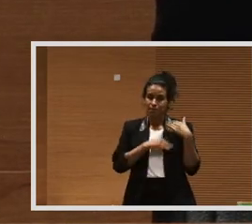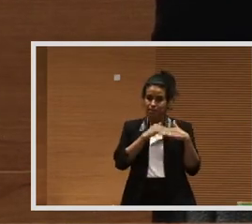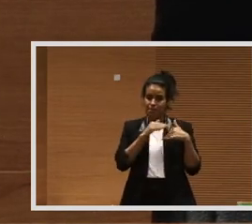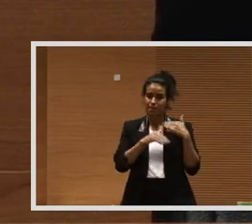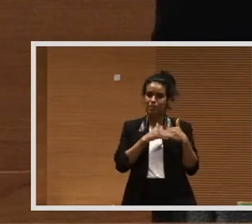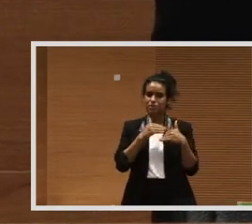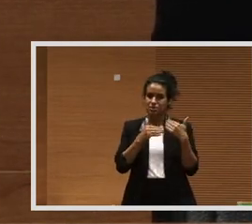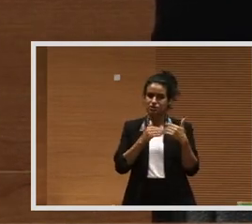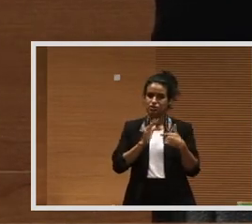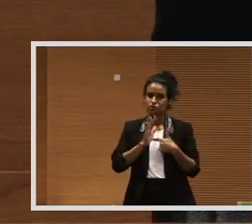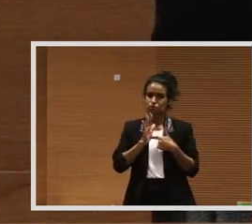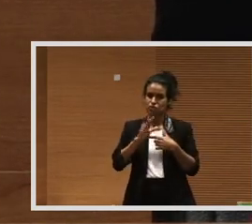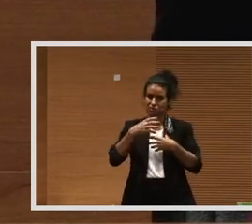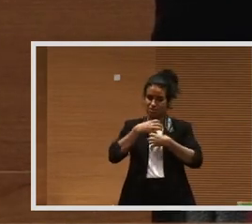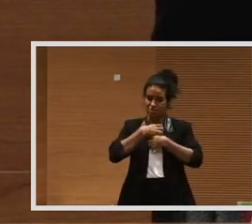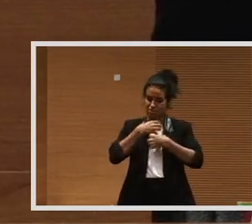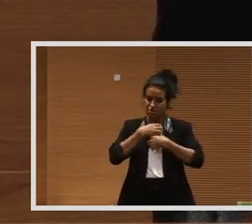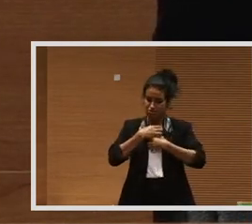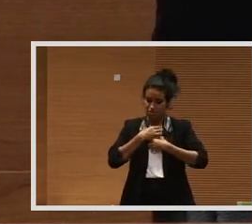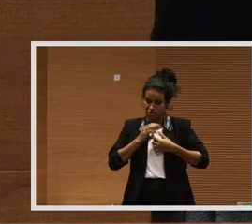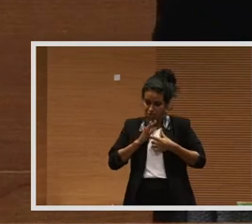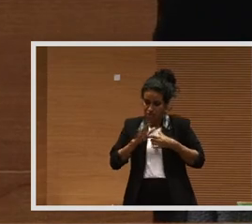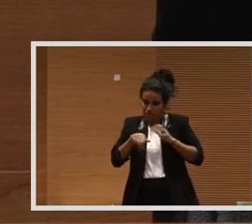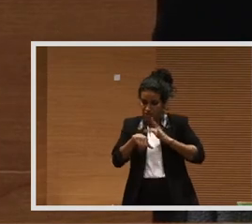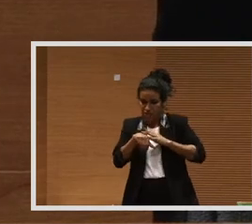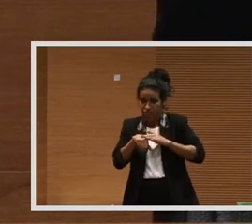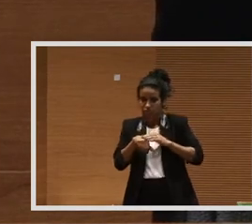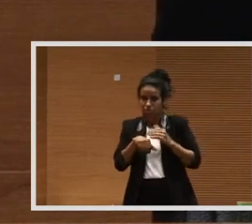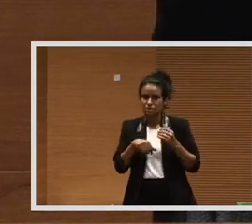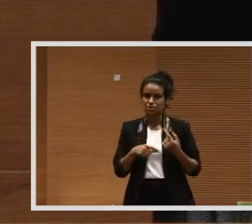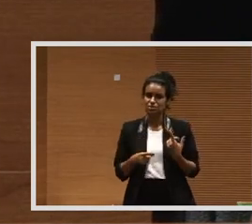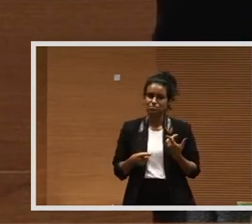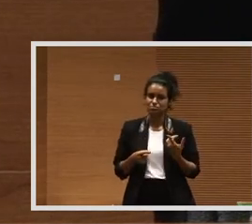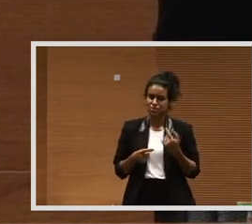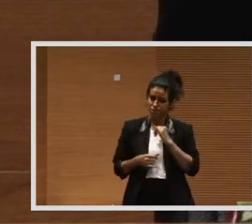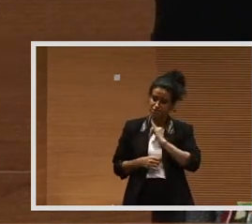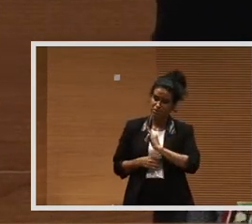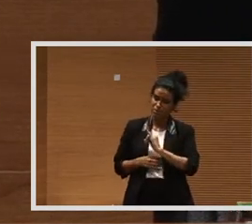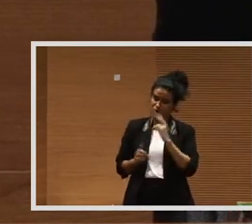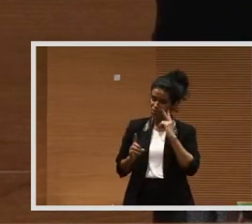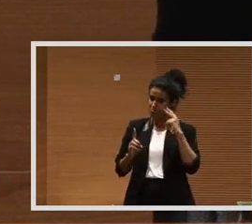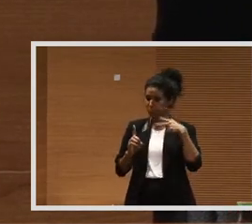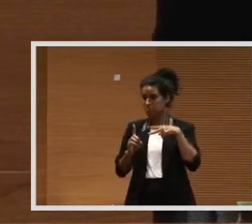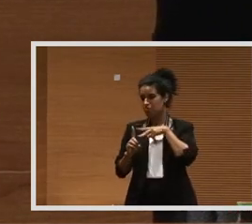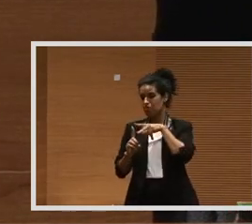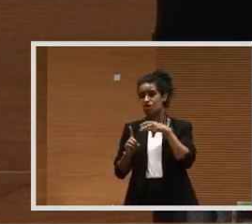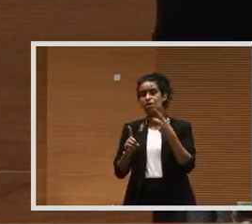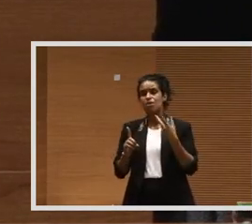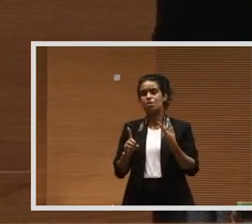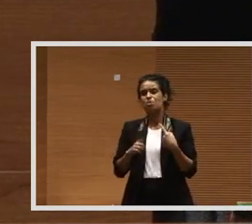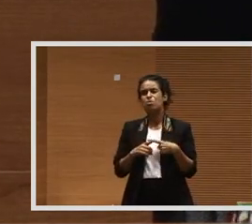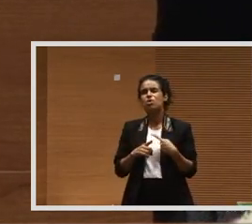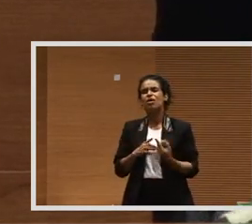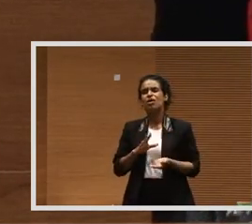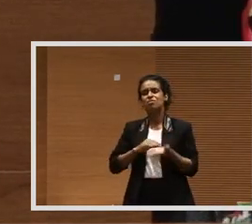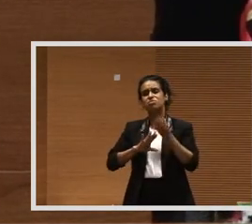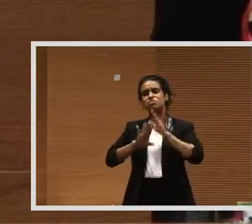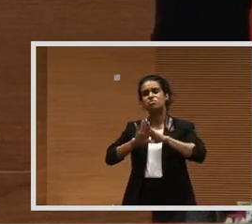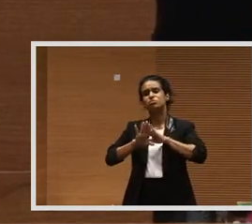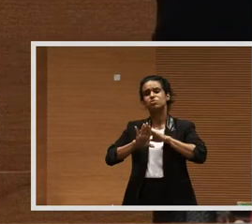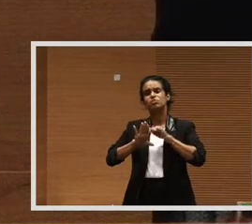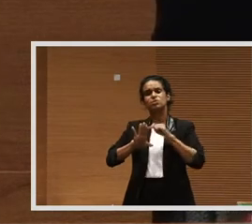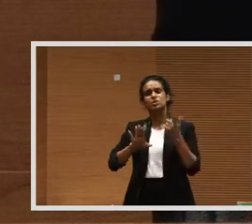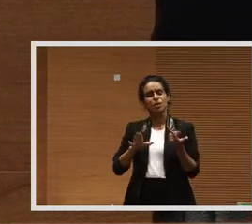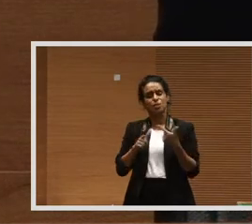qualquer sintoma, eu estou preocupada com o porquê e não com o sintoma em si. Então, isto